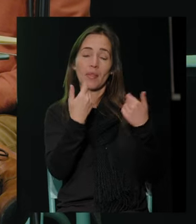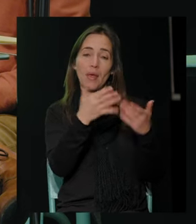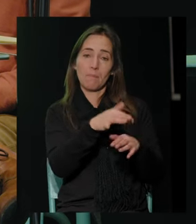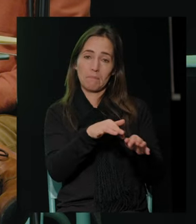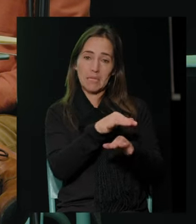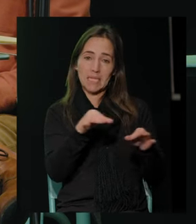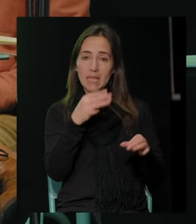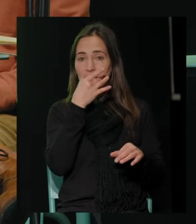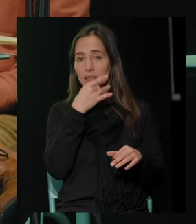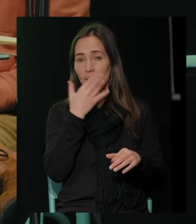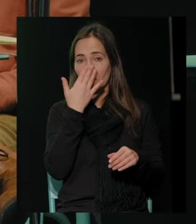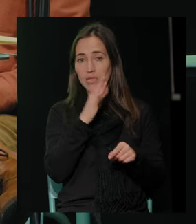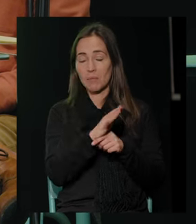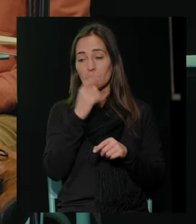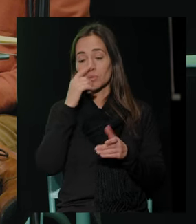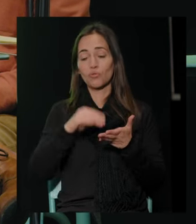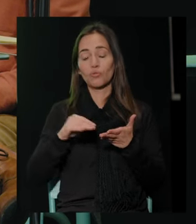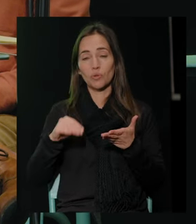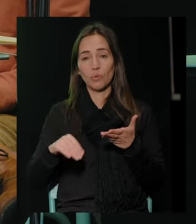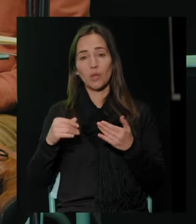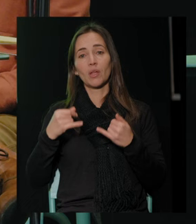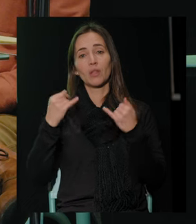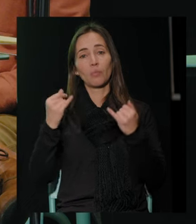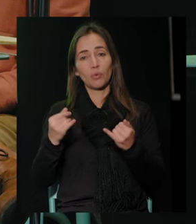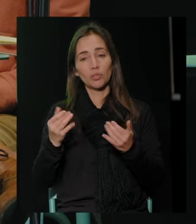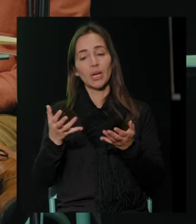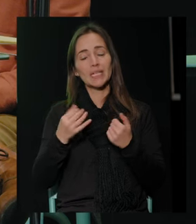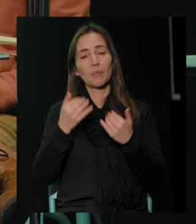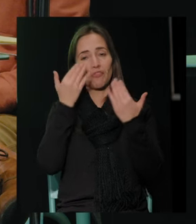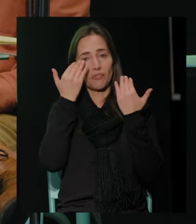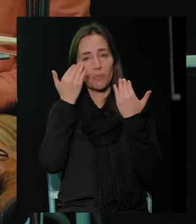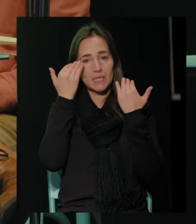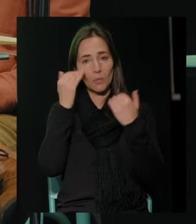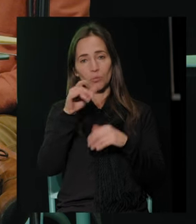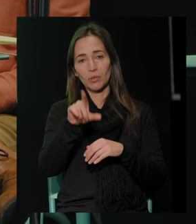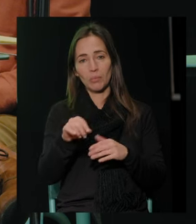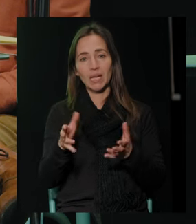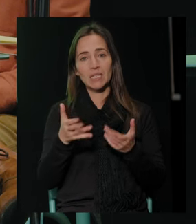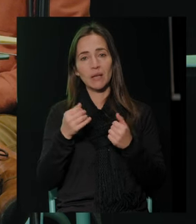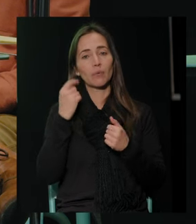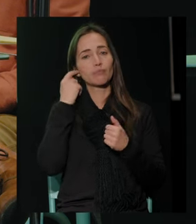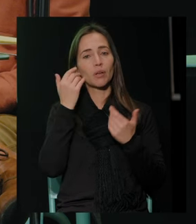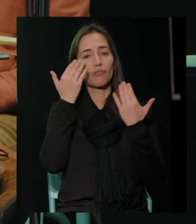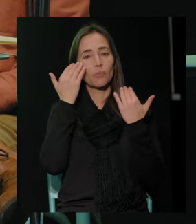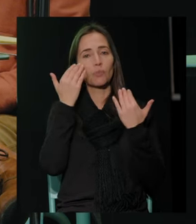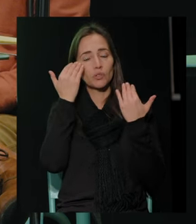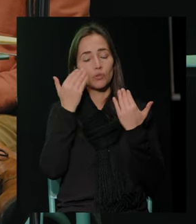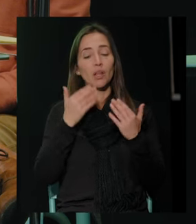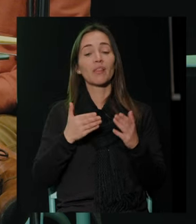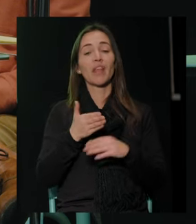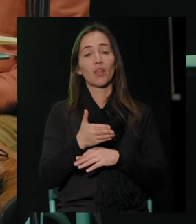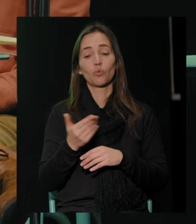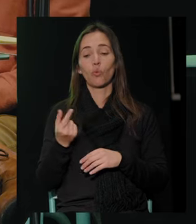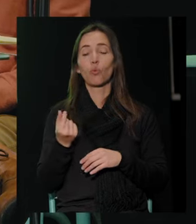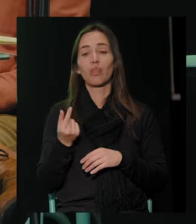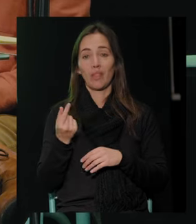pessoa depois, ao ser subscritor, vai recebendo essa informação e vai recebendo notícias sobre o impacto direto que o seu